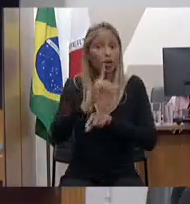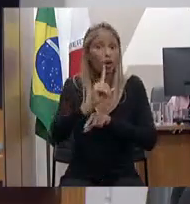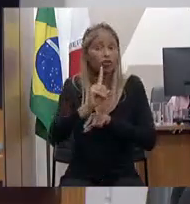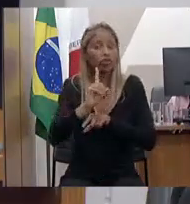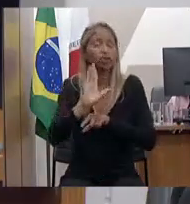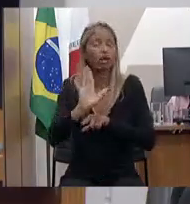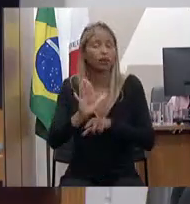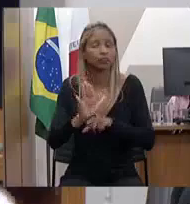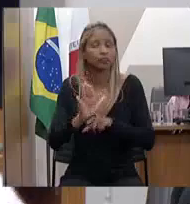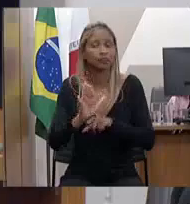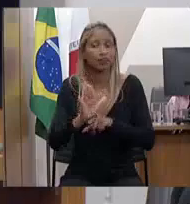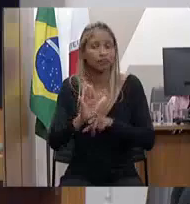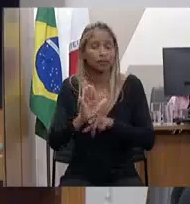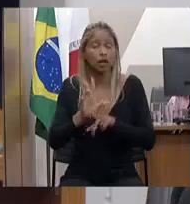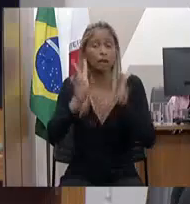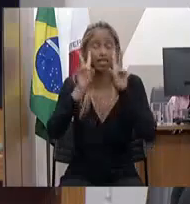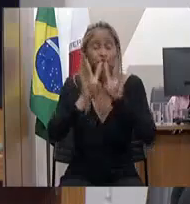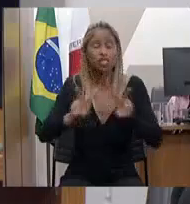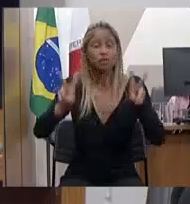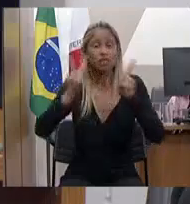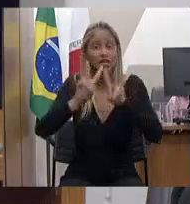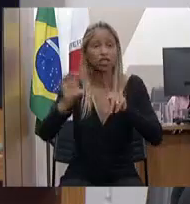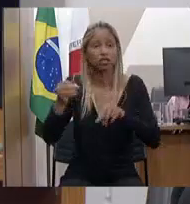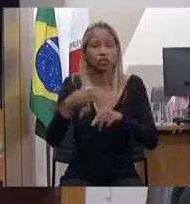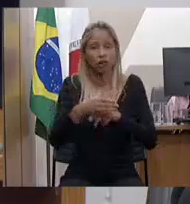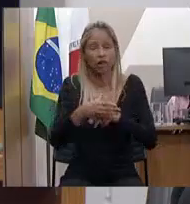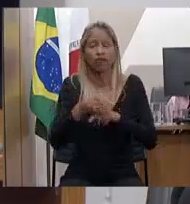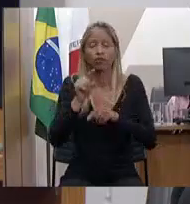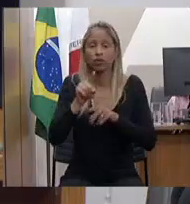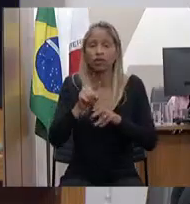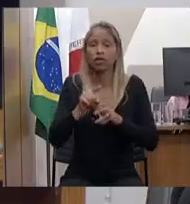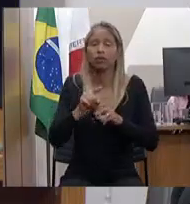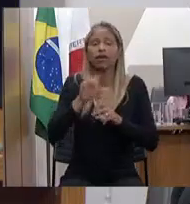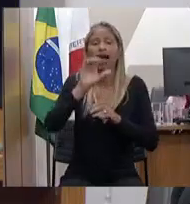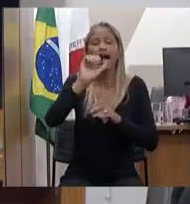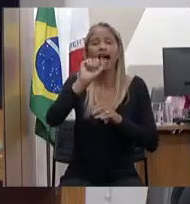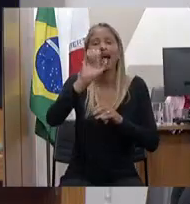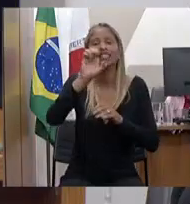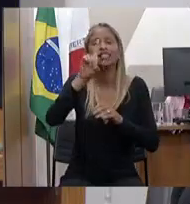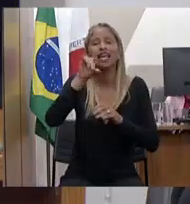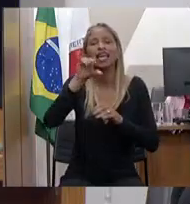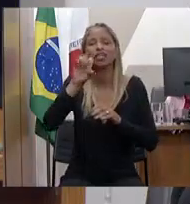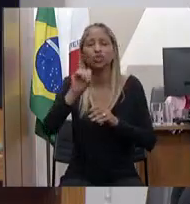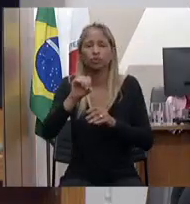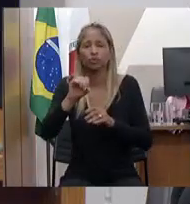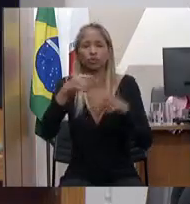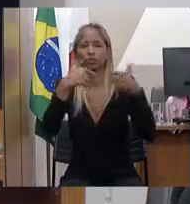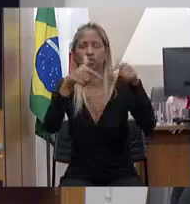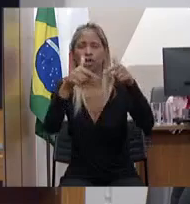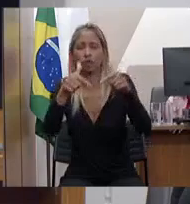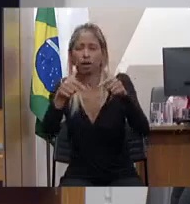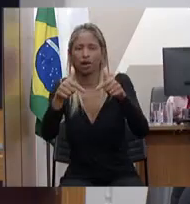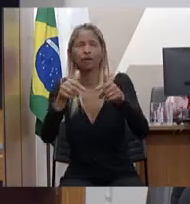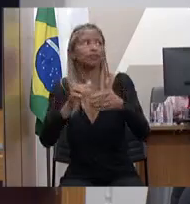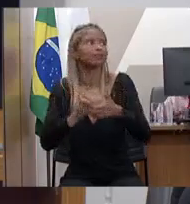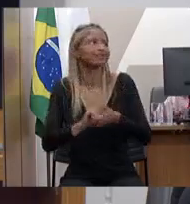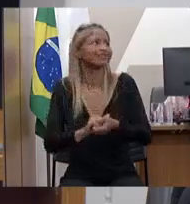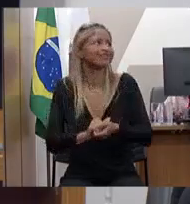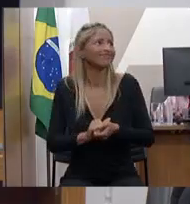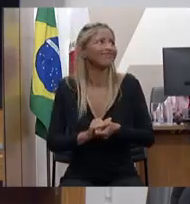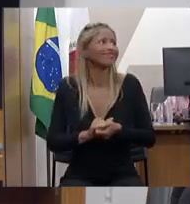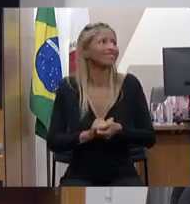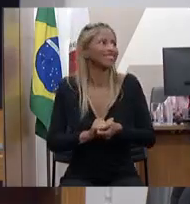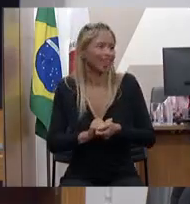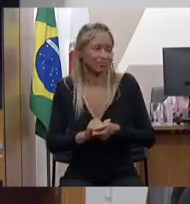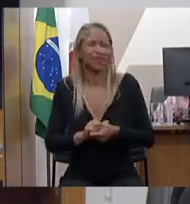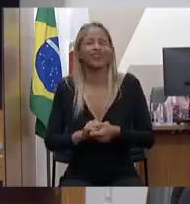novo do ponto de vista sua visibilidade que a questão do assédio assédio no trabalho uma série trabalha um negócio assim